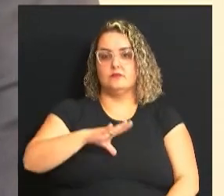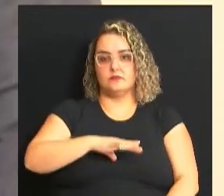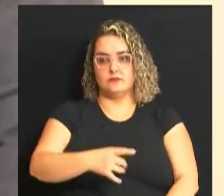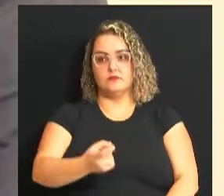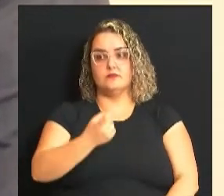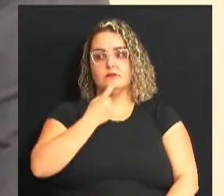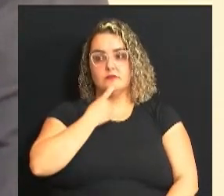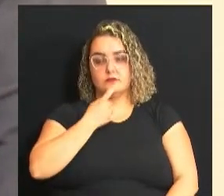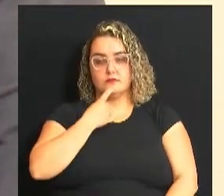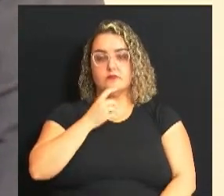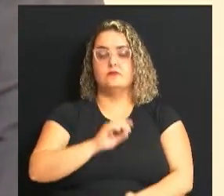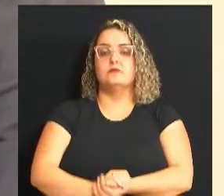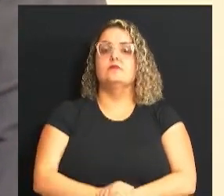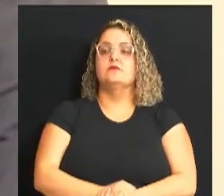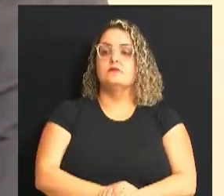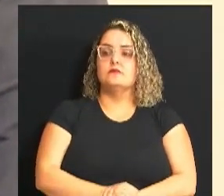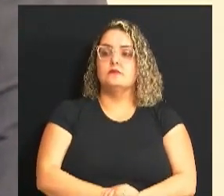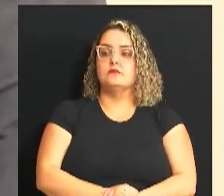Campinas.